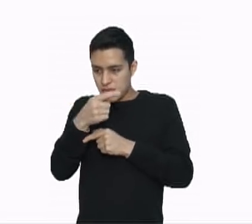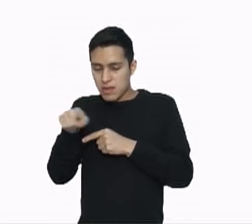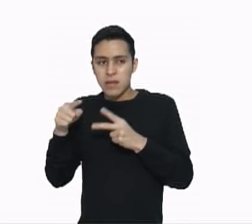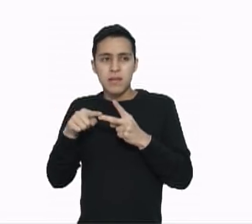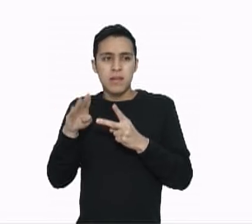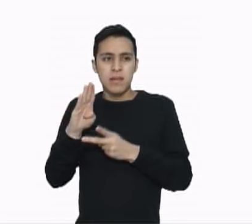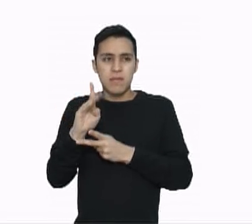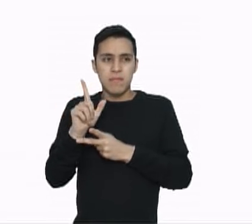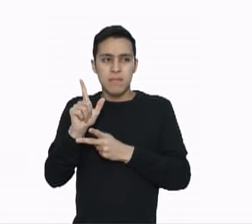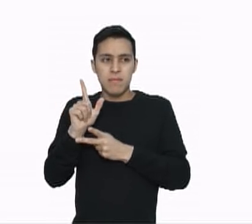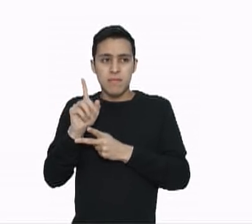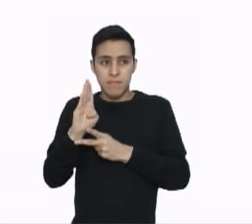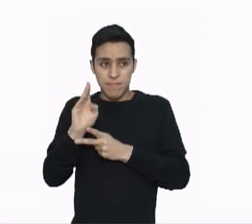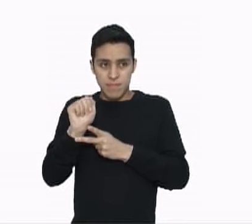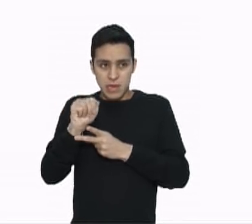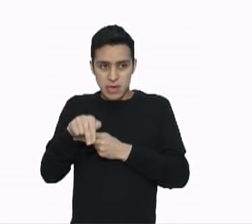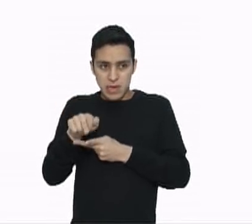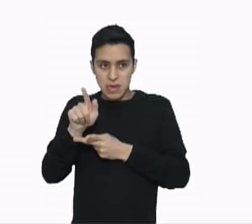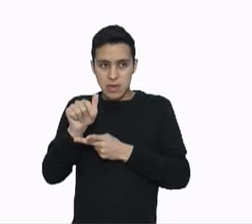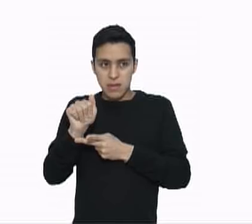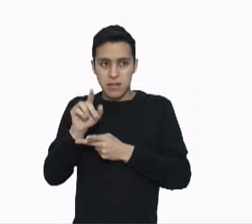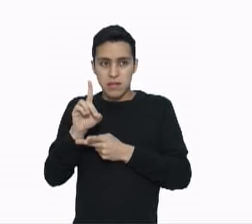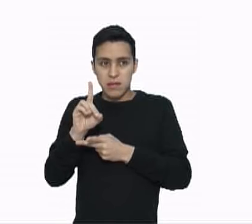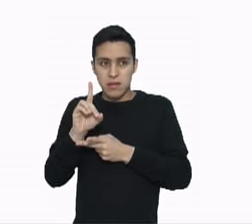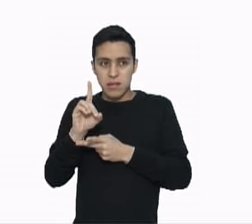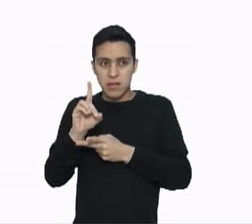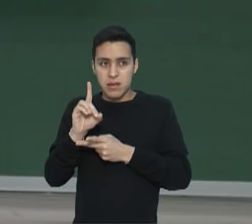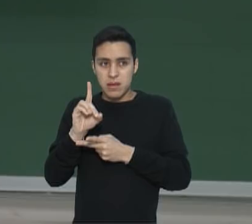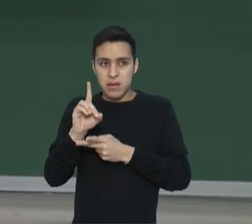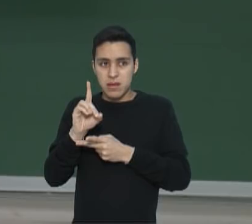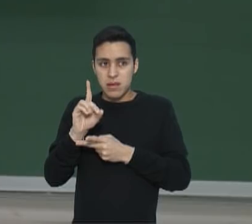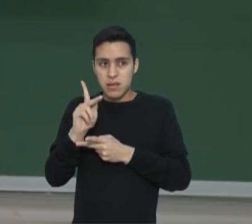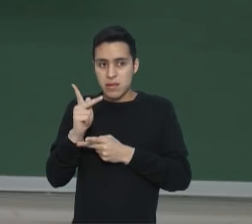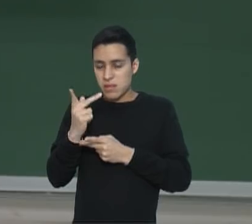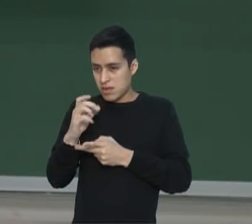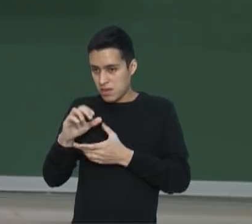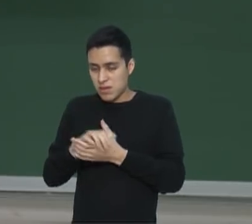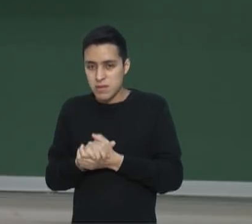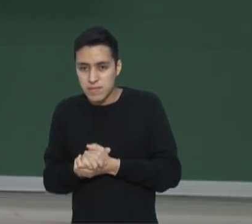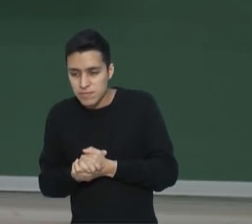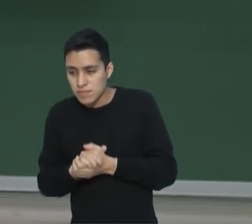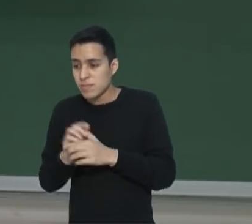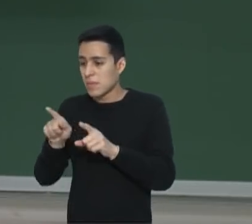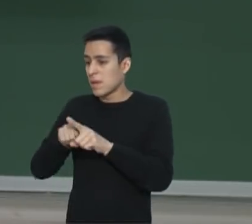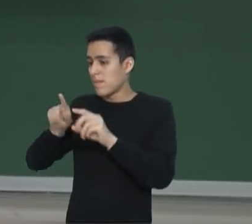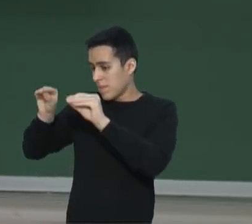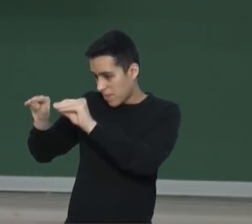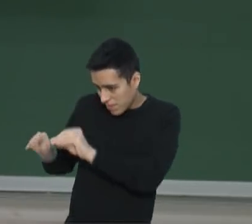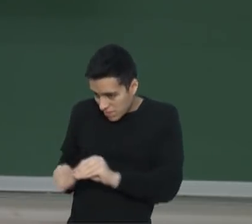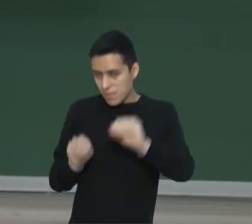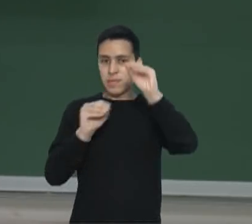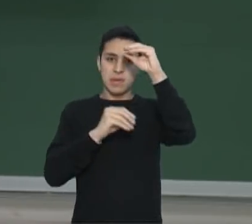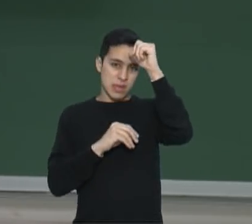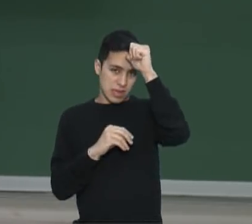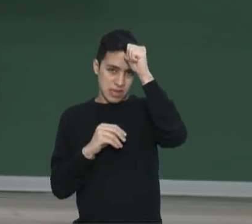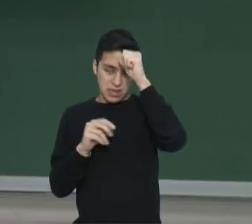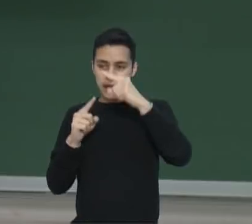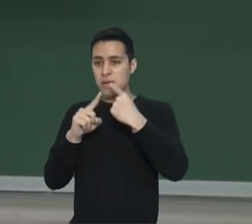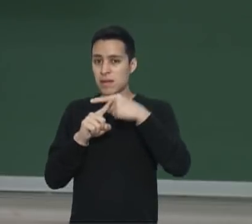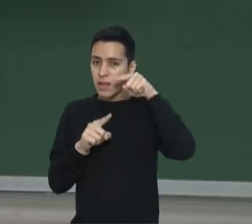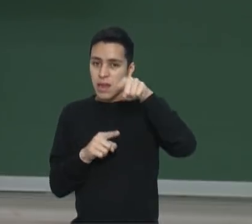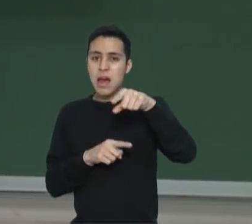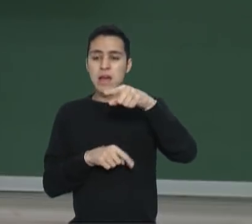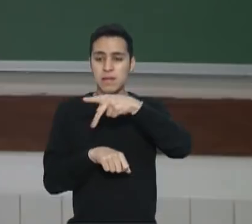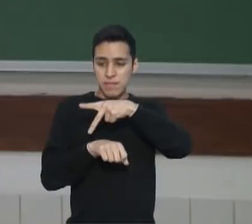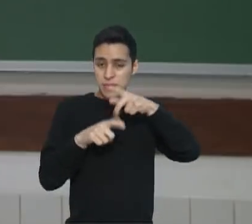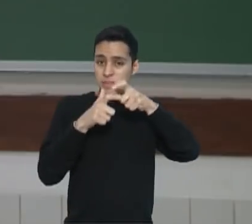Bangladesh. Da mesma maneira, muitos hindus que viviam no Paquistão e em Bangladesh foram se refugiar na Índia, porque lá é um país